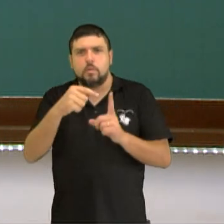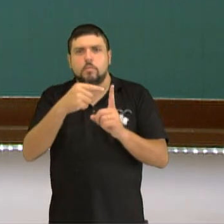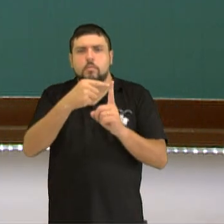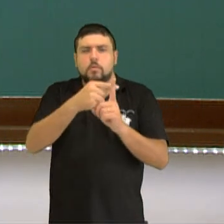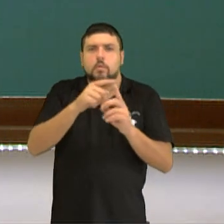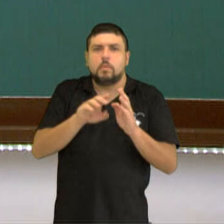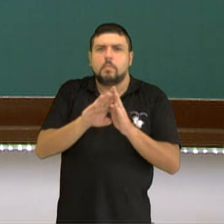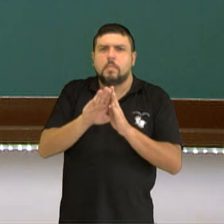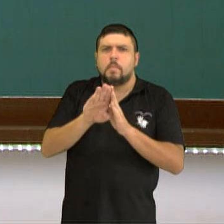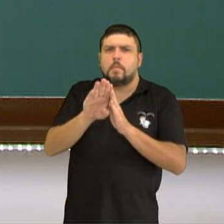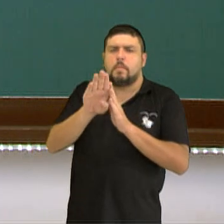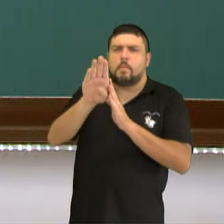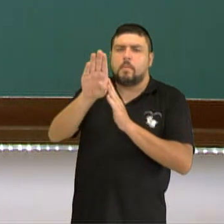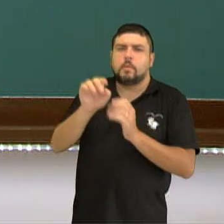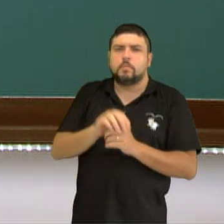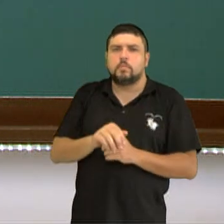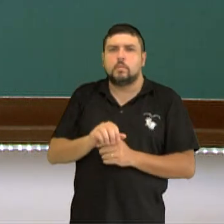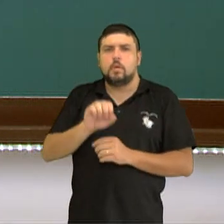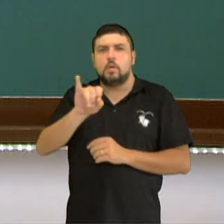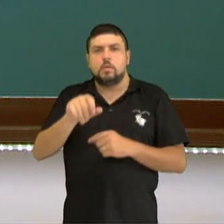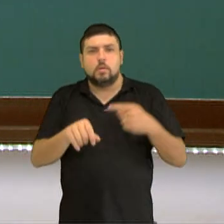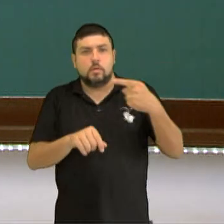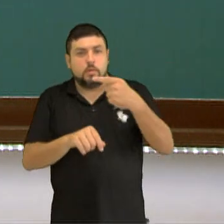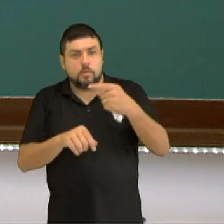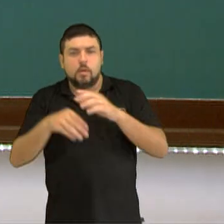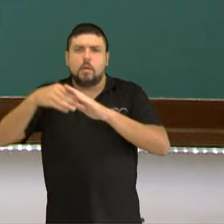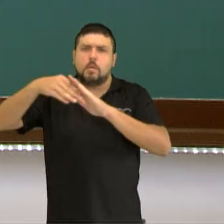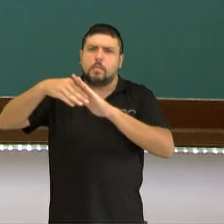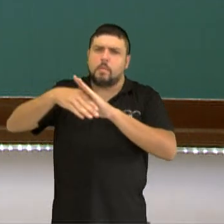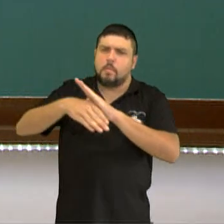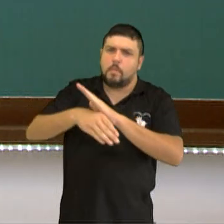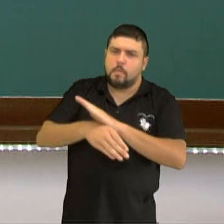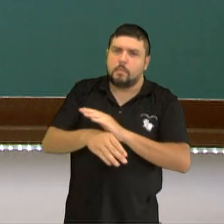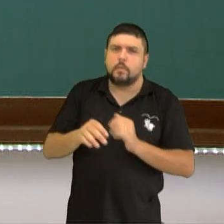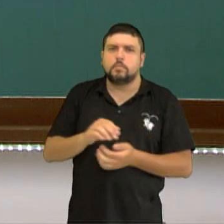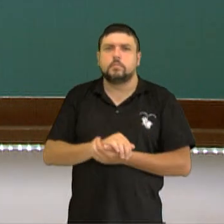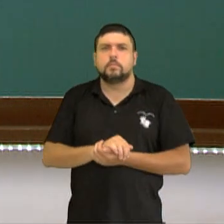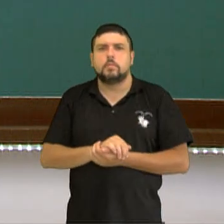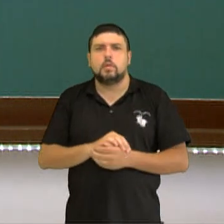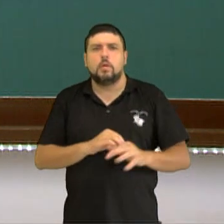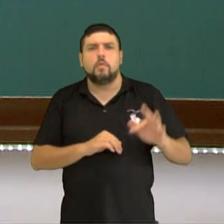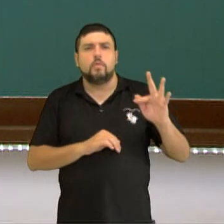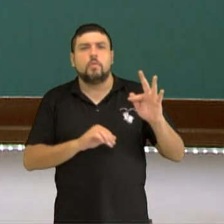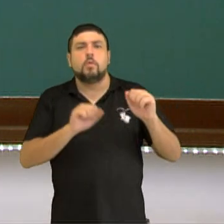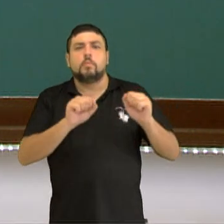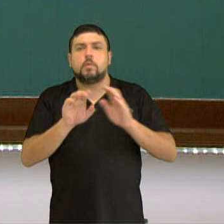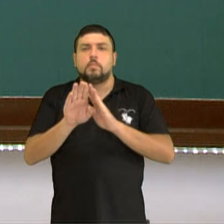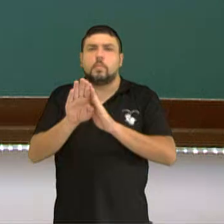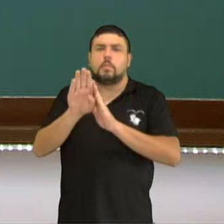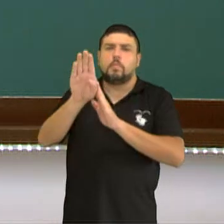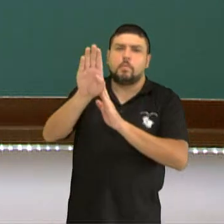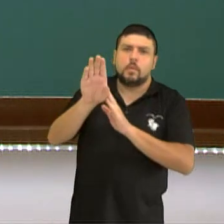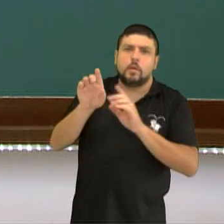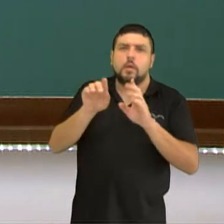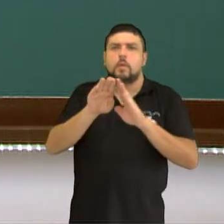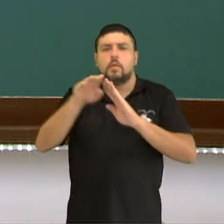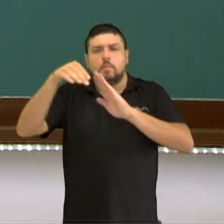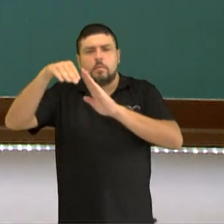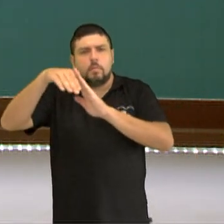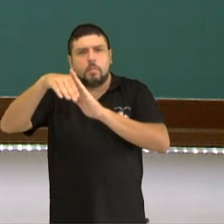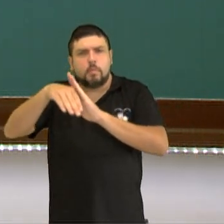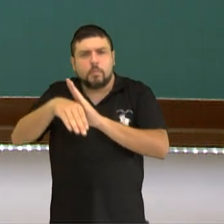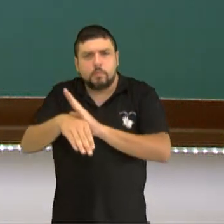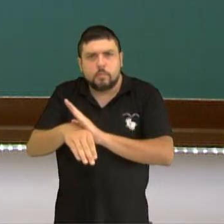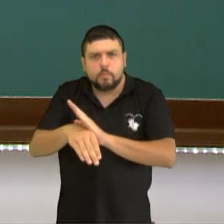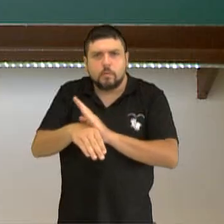vez maiores. Caso contrário, ela é decrescente. E as funções podem ser crescentes e decrescentes em intervalos diferentes do